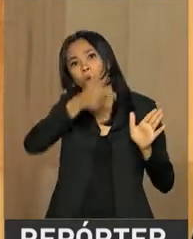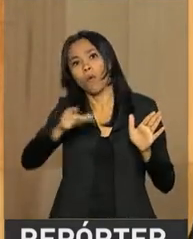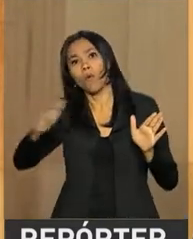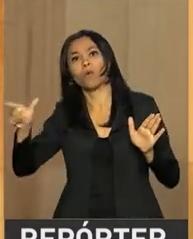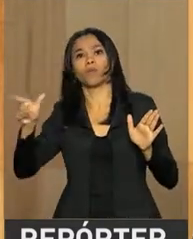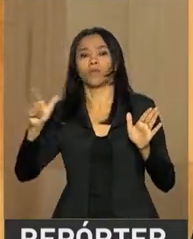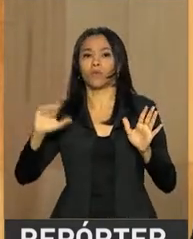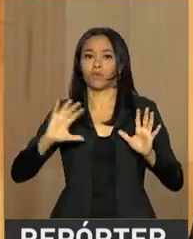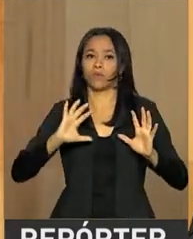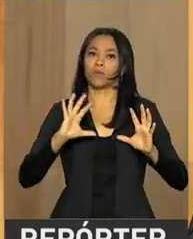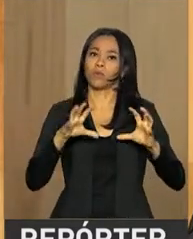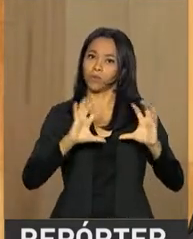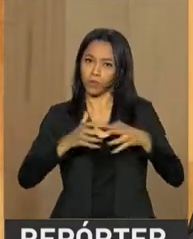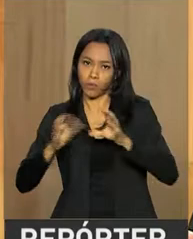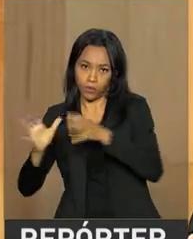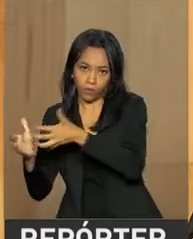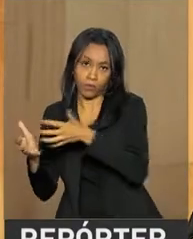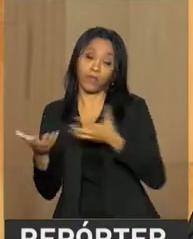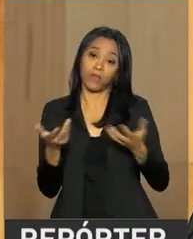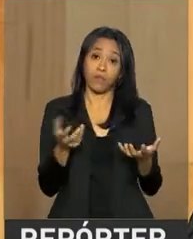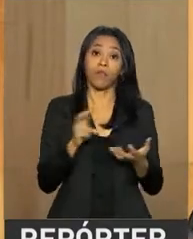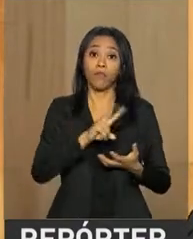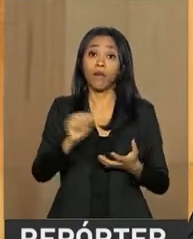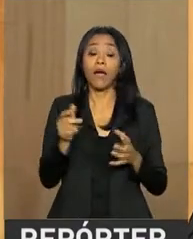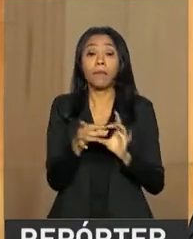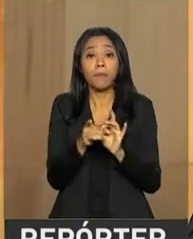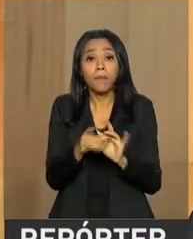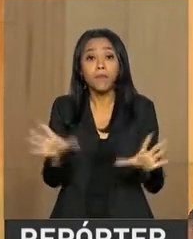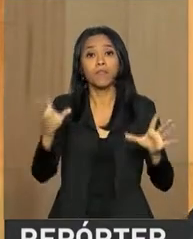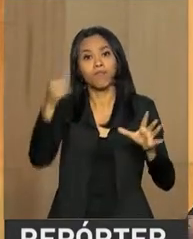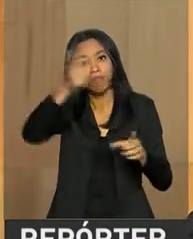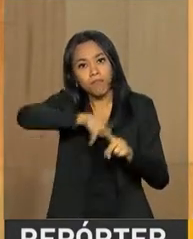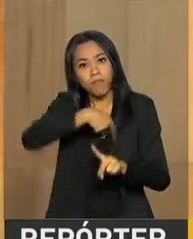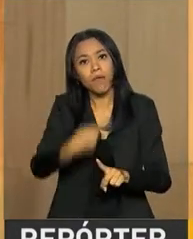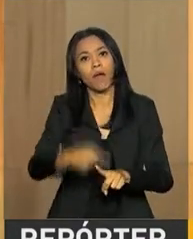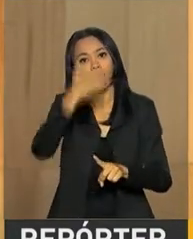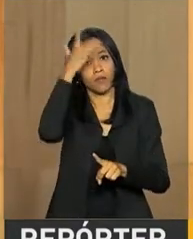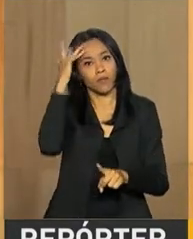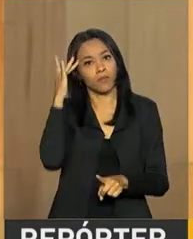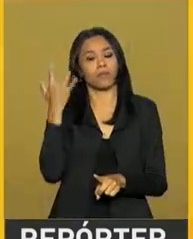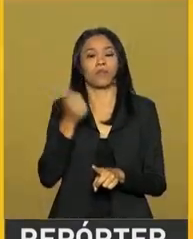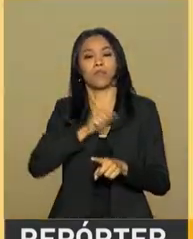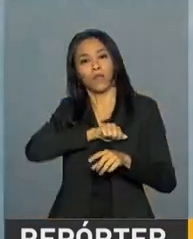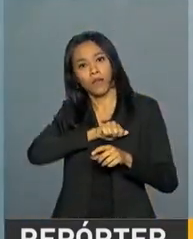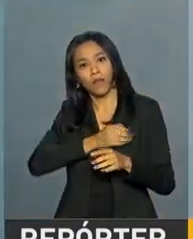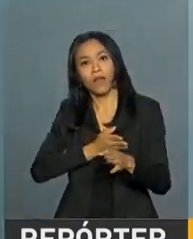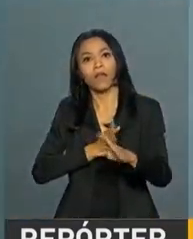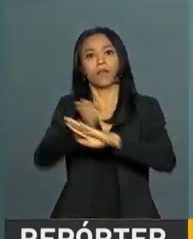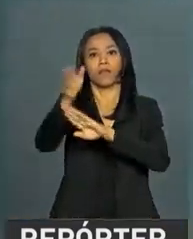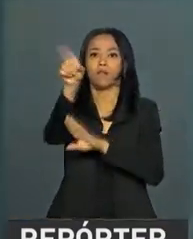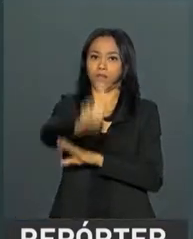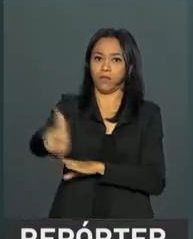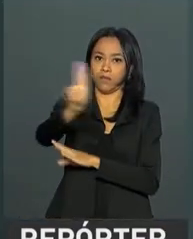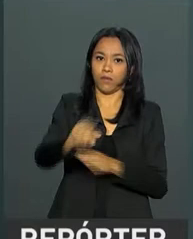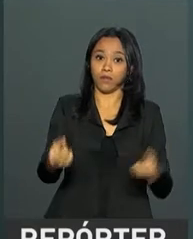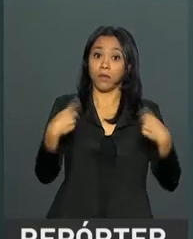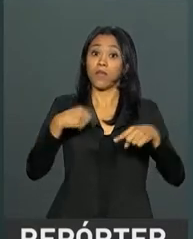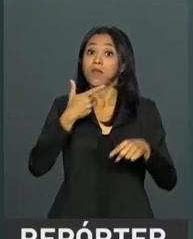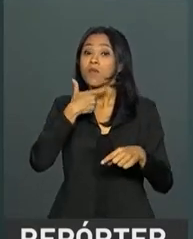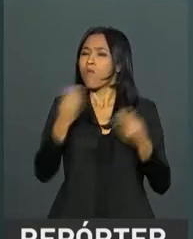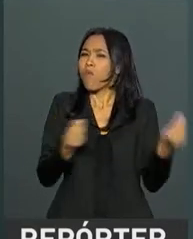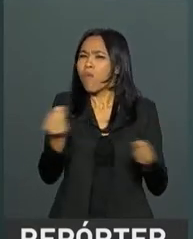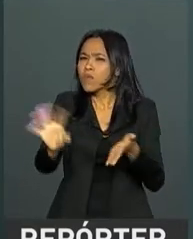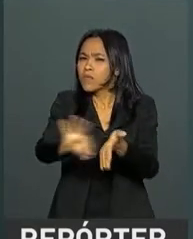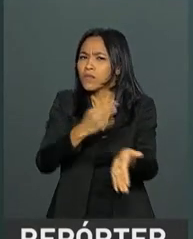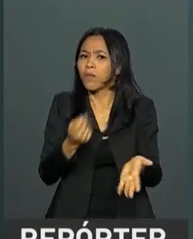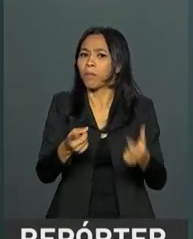então evidentemente que isso permitirá mais estudantes ingressarem no ensino superior privado para se inscrever é preciso ter feito alguma